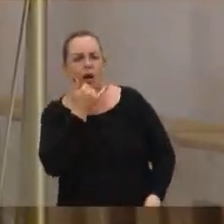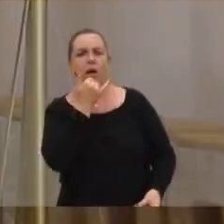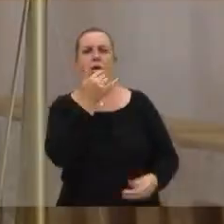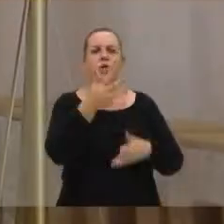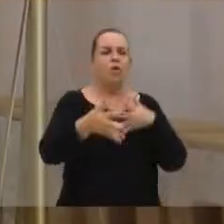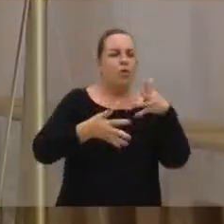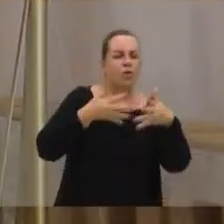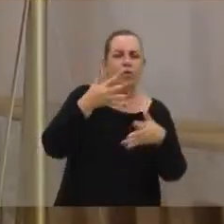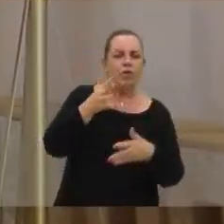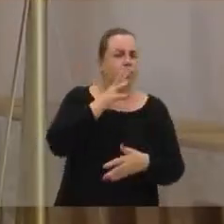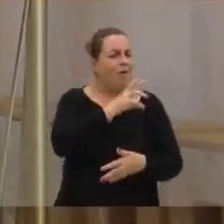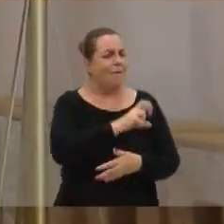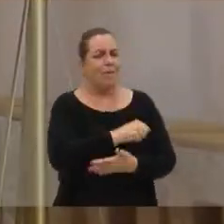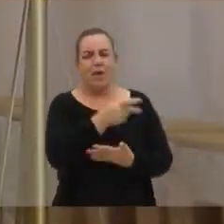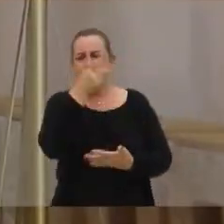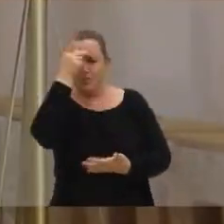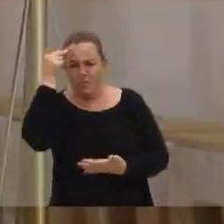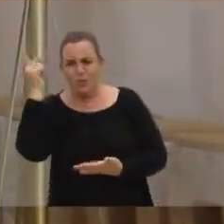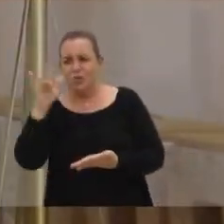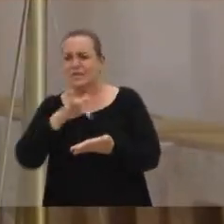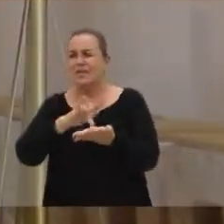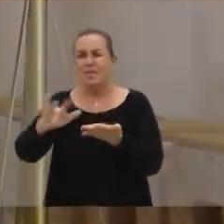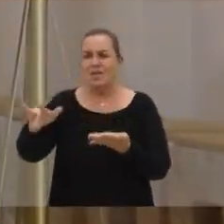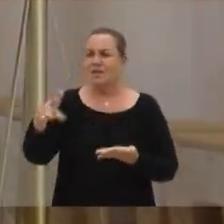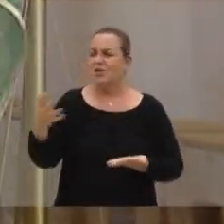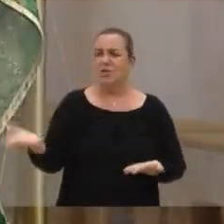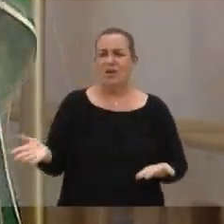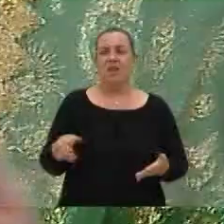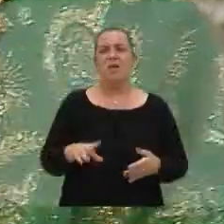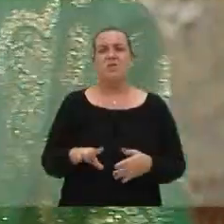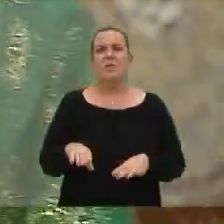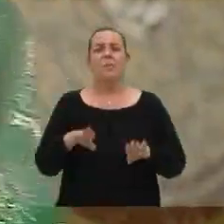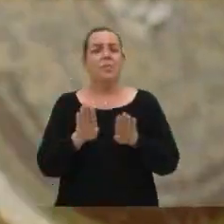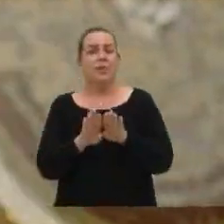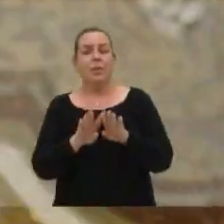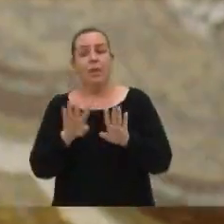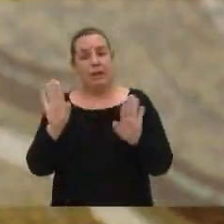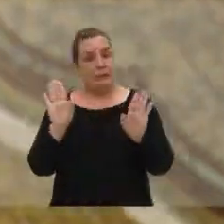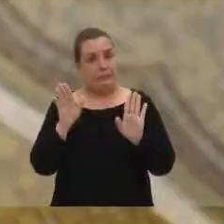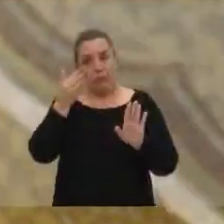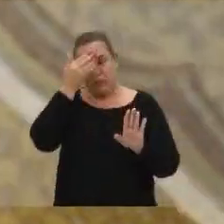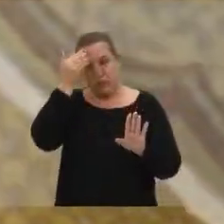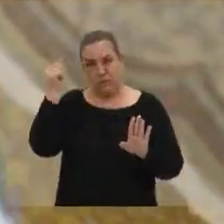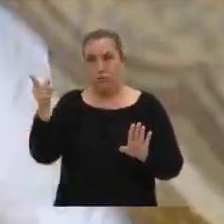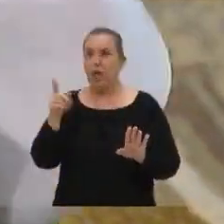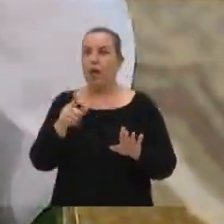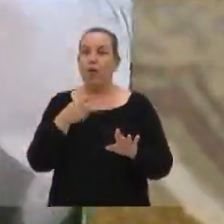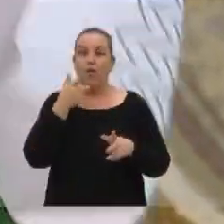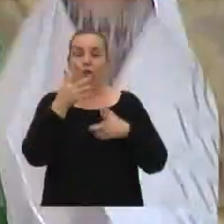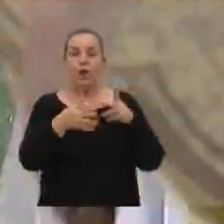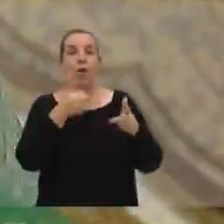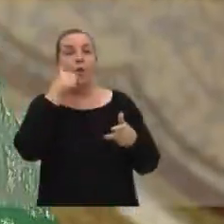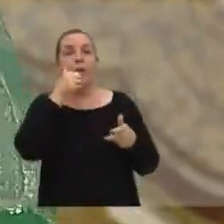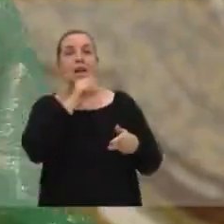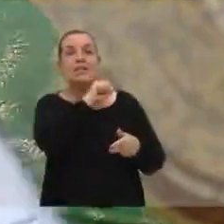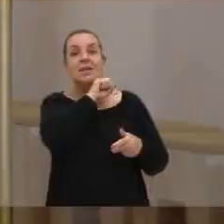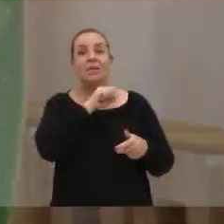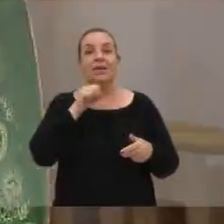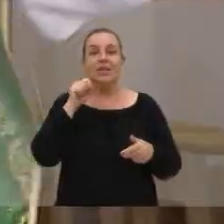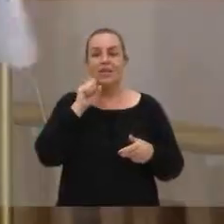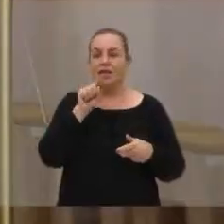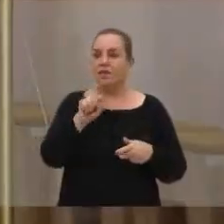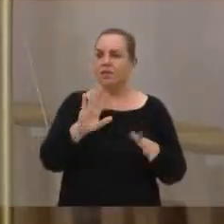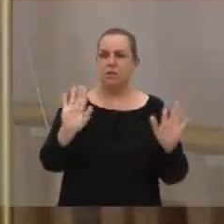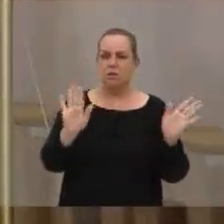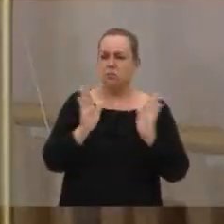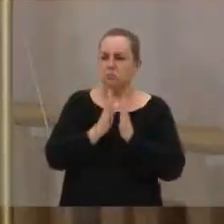perdoar, falando amai vossos inimigos, Depois não esqueça o que ele disse à samaritana: chegará o dia em que nem adorareis